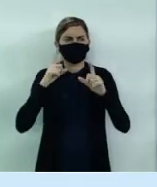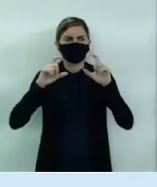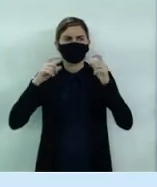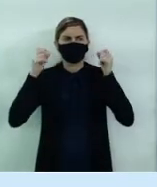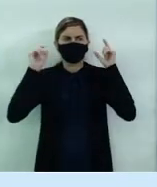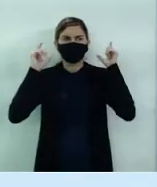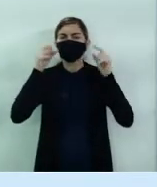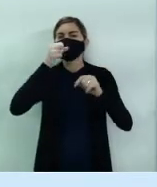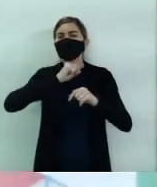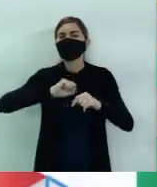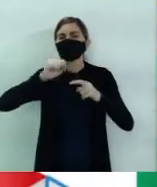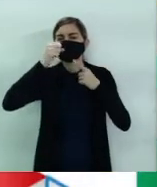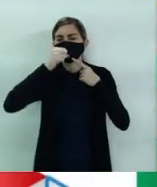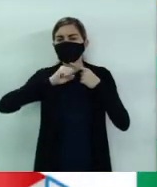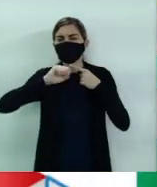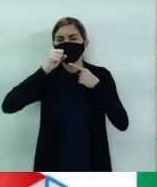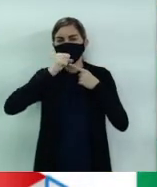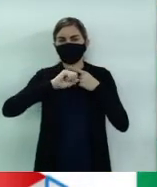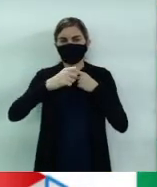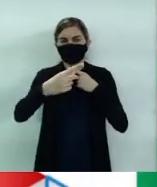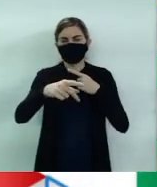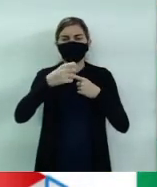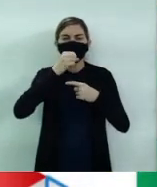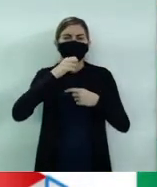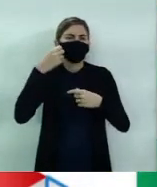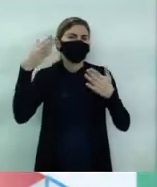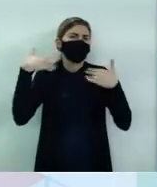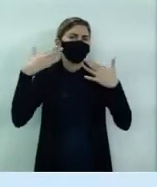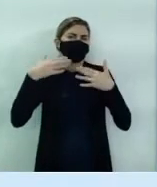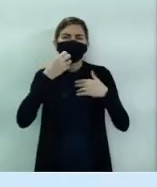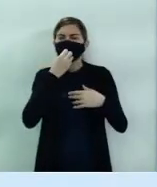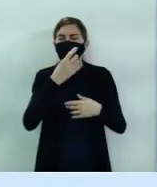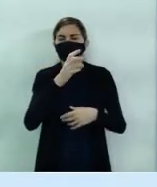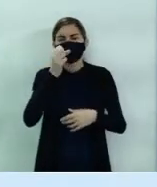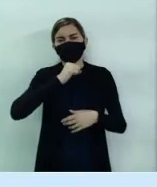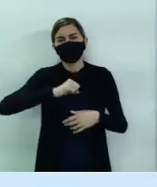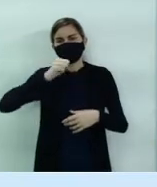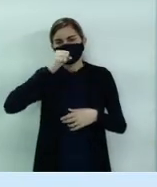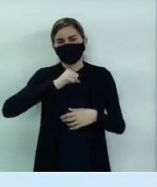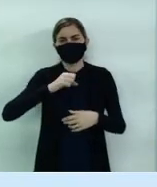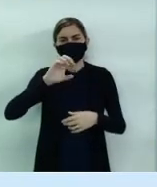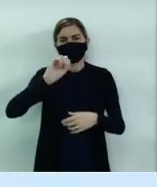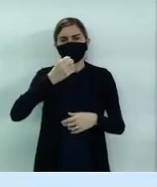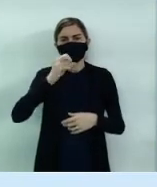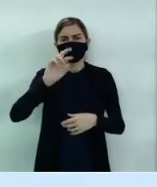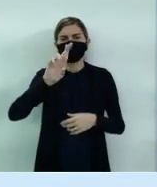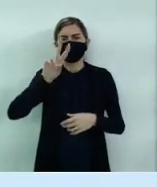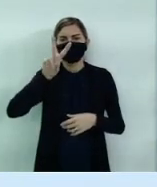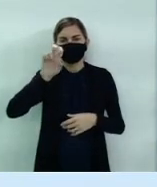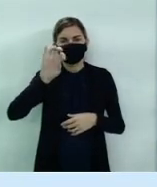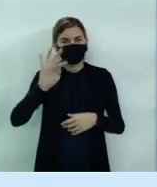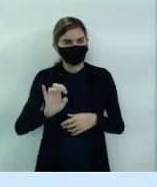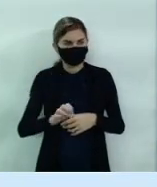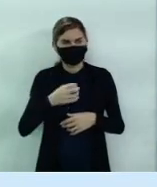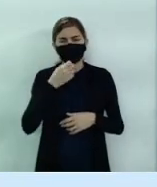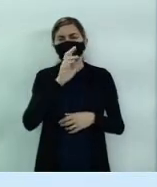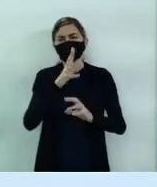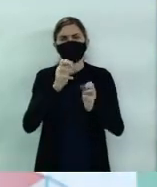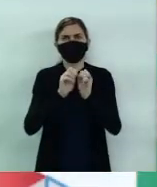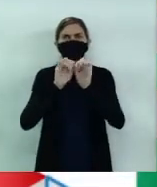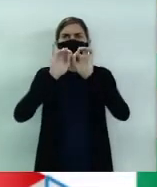de um sorvete para vocês, que é muito bom nesse calor tomar um sorvetinho. Bom, já o estado gasoso,